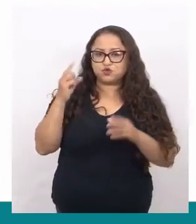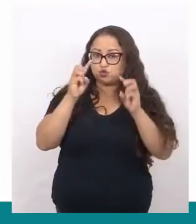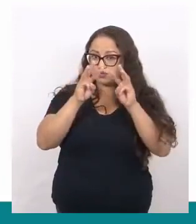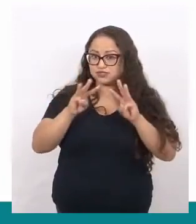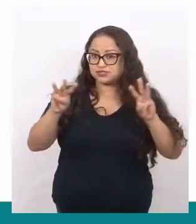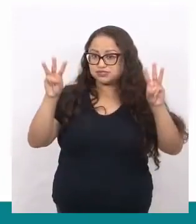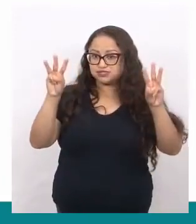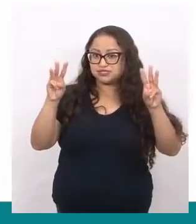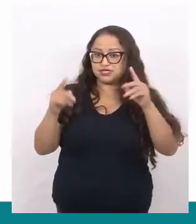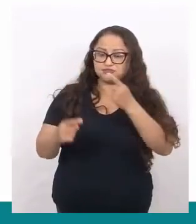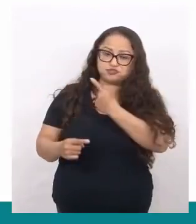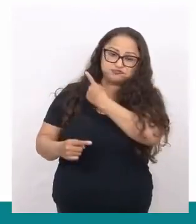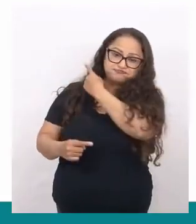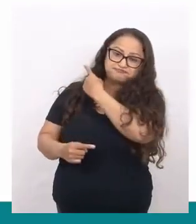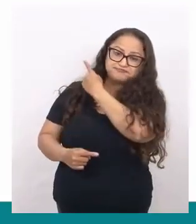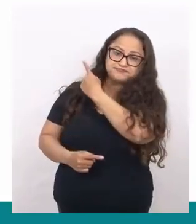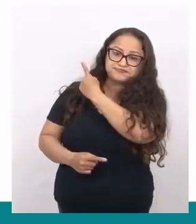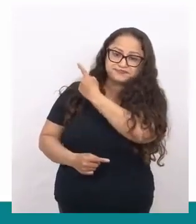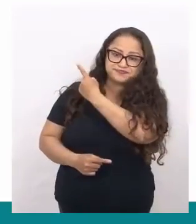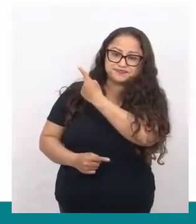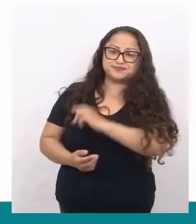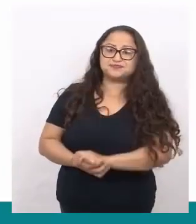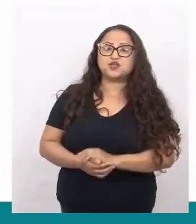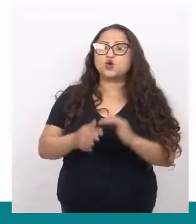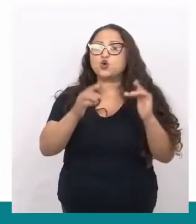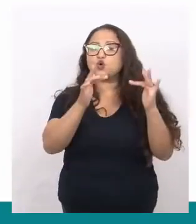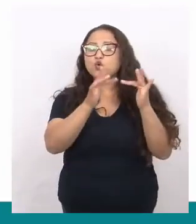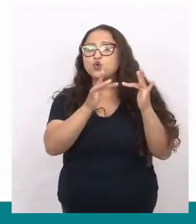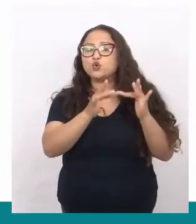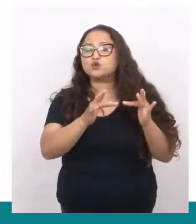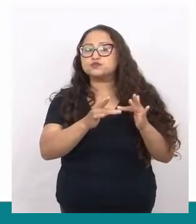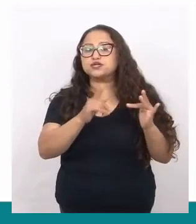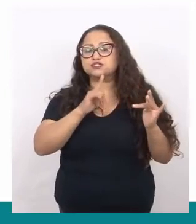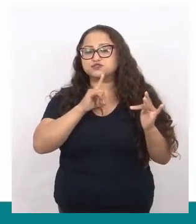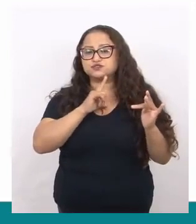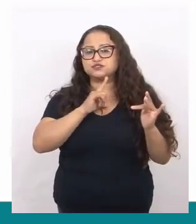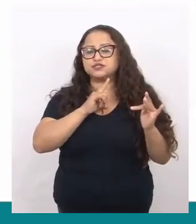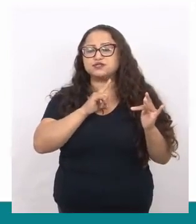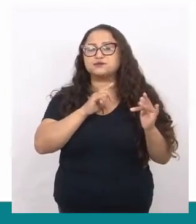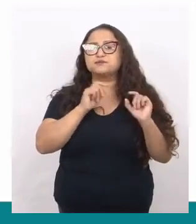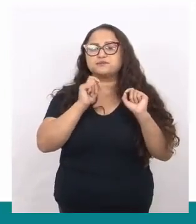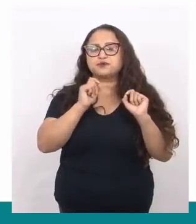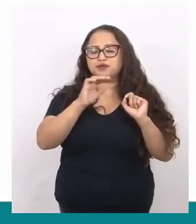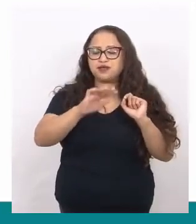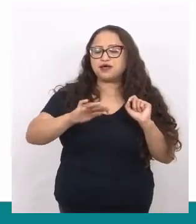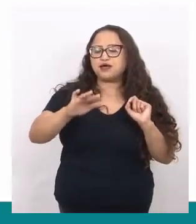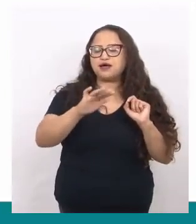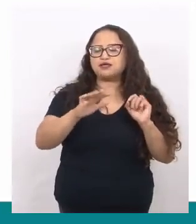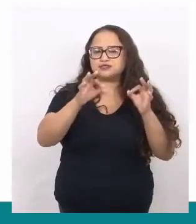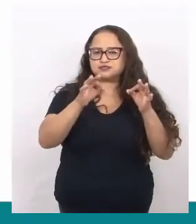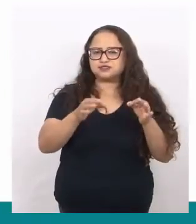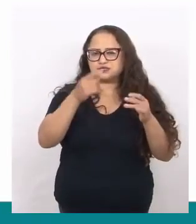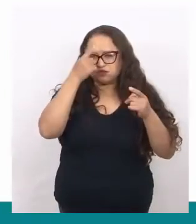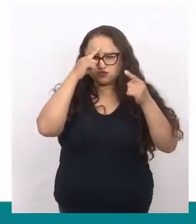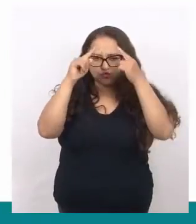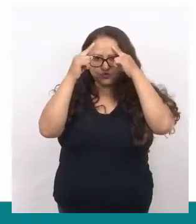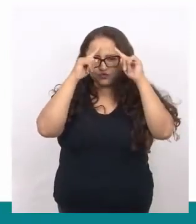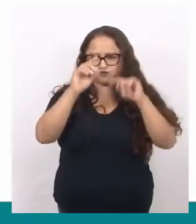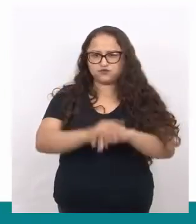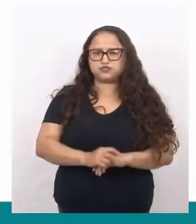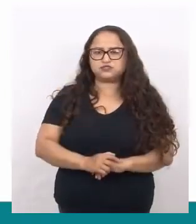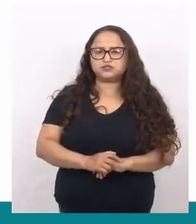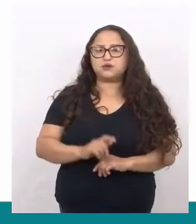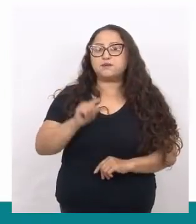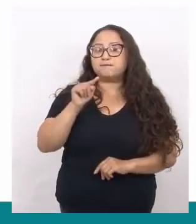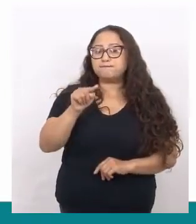atendimento.educacau.sp.gov.br para entrarem em contato e vão ser direcionados para a área competente. Tirando o